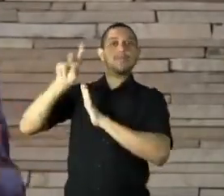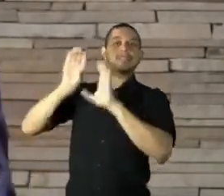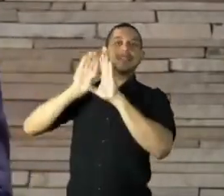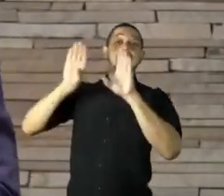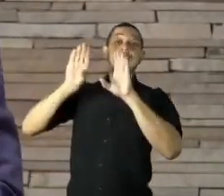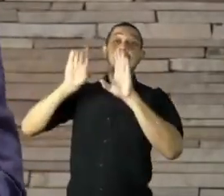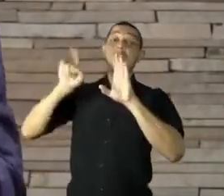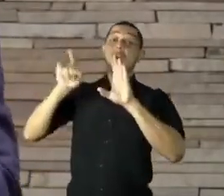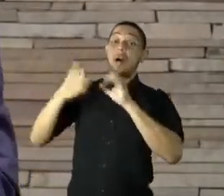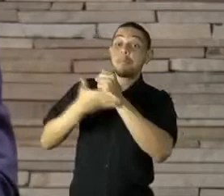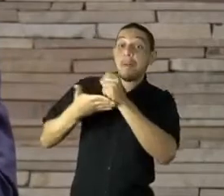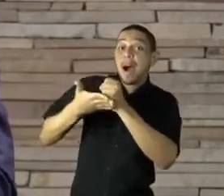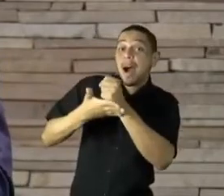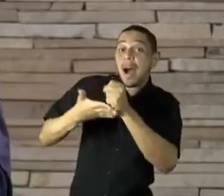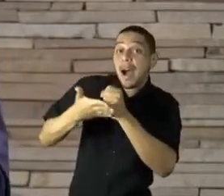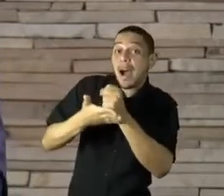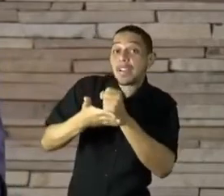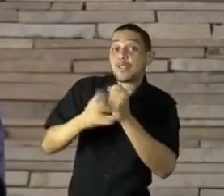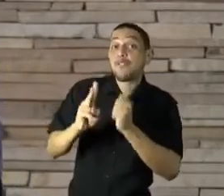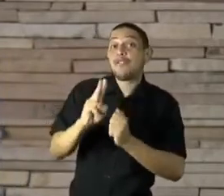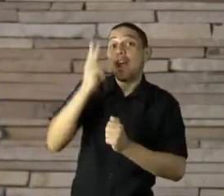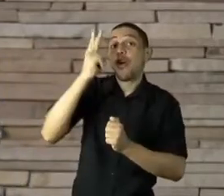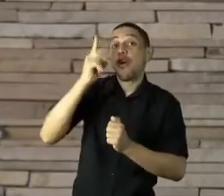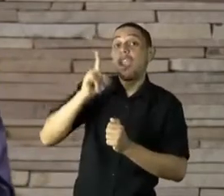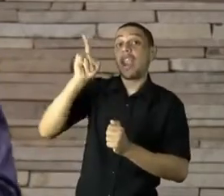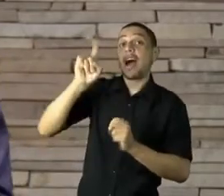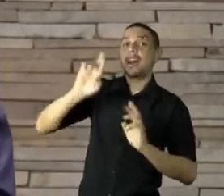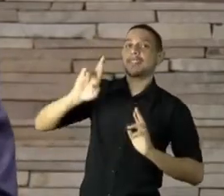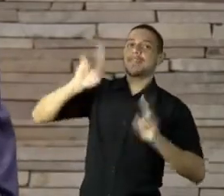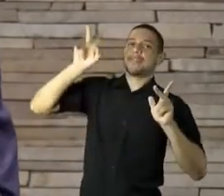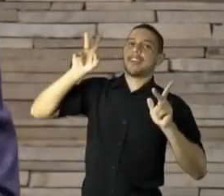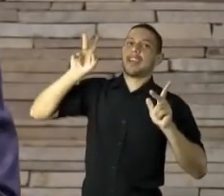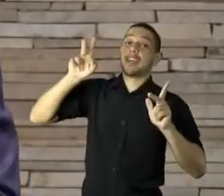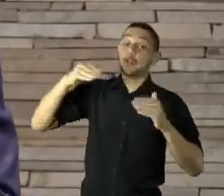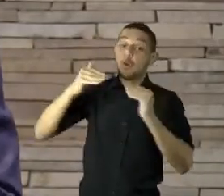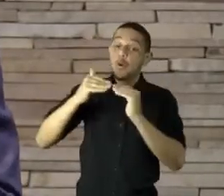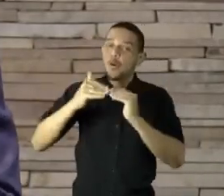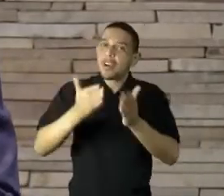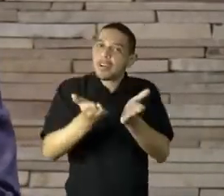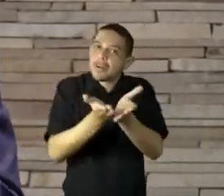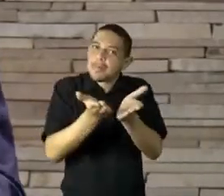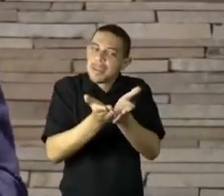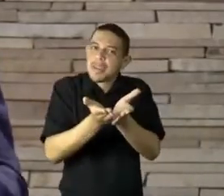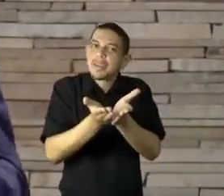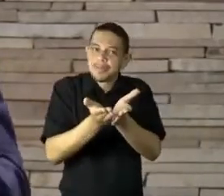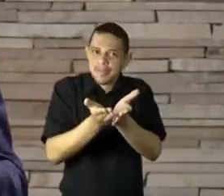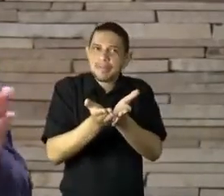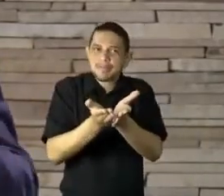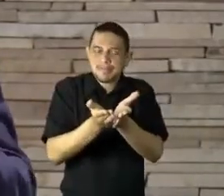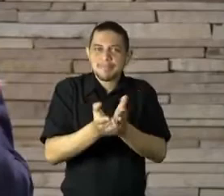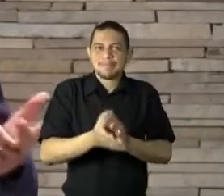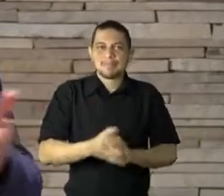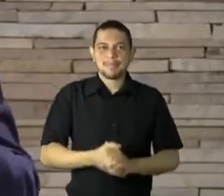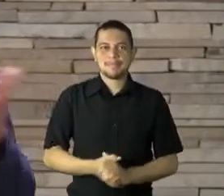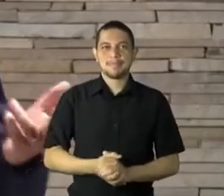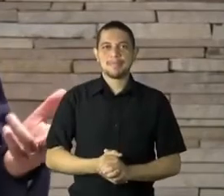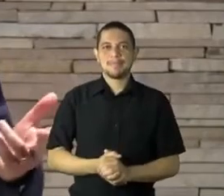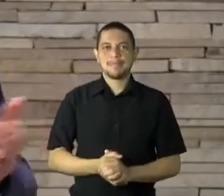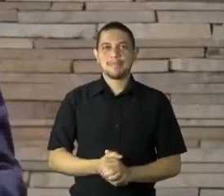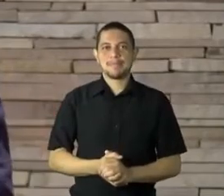princípios e os valores do seu reino são os princípios que nós encontramos na palavra de Deus ele fala inclusive que os seus